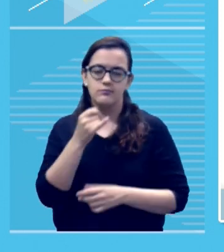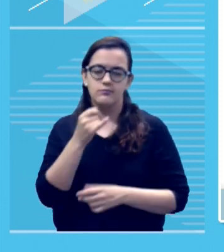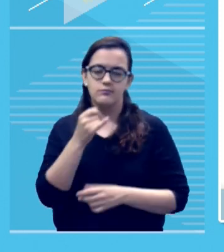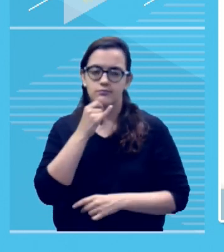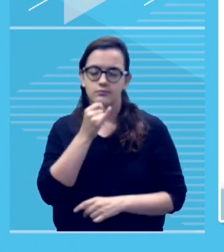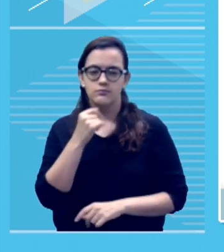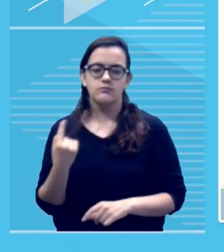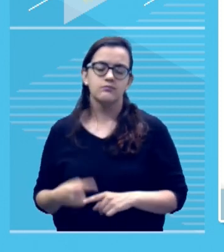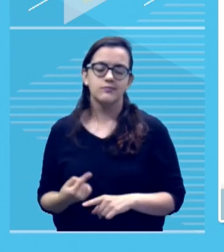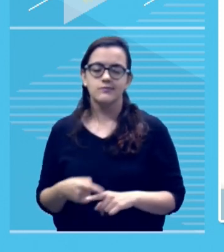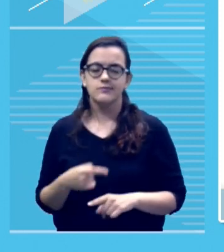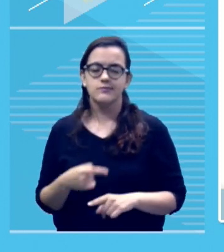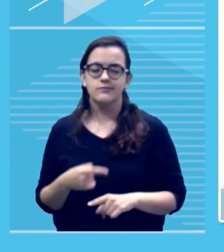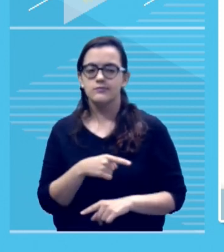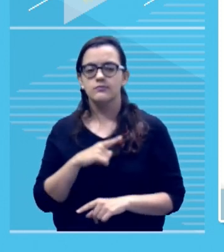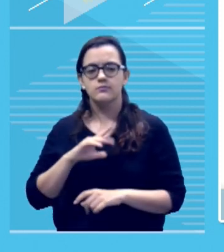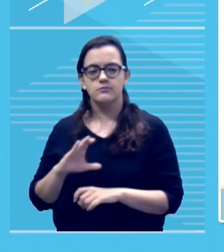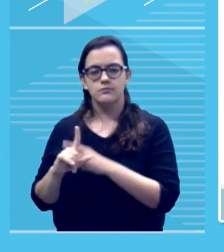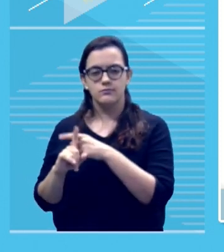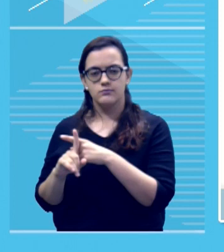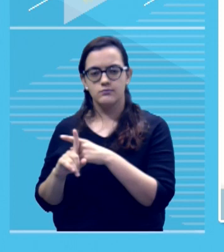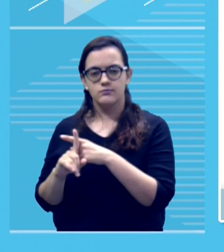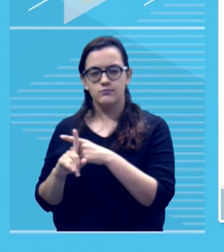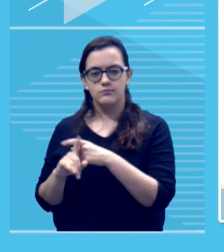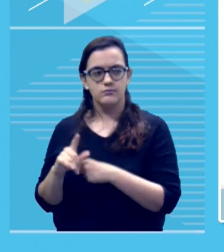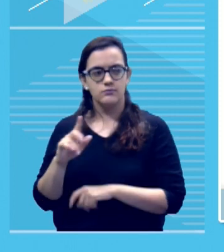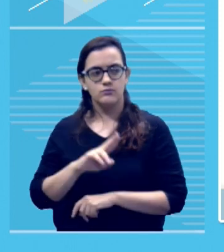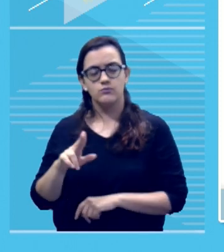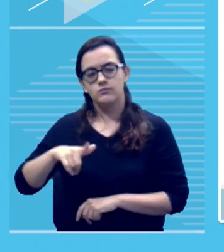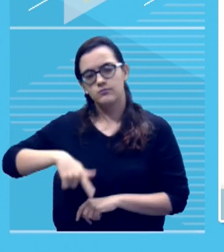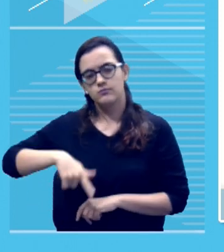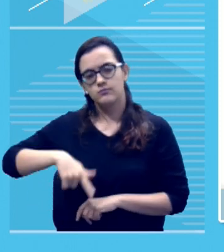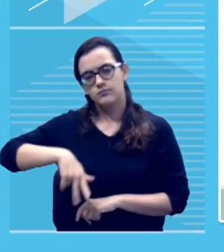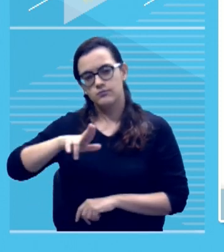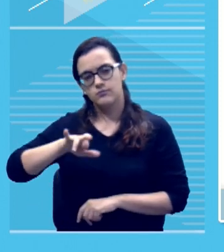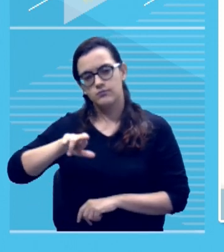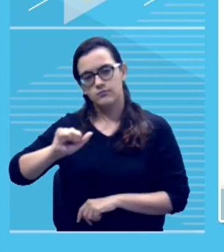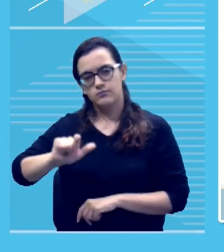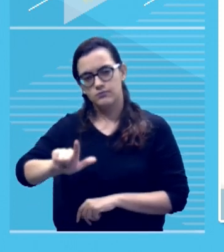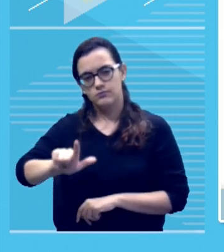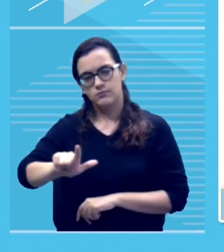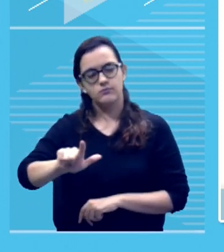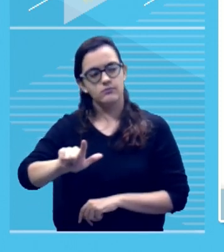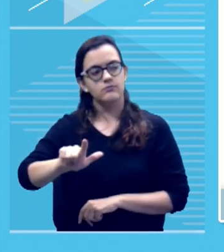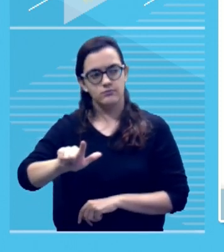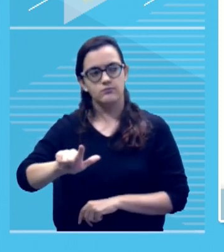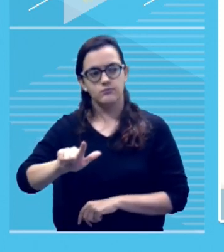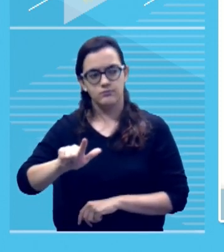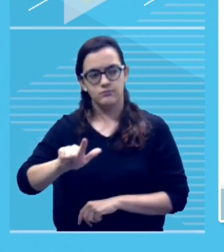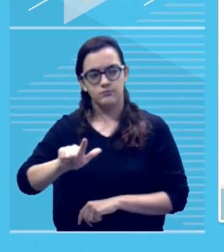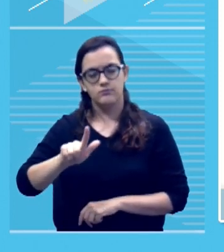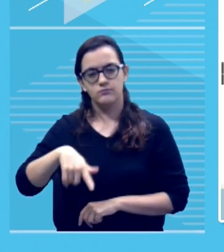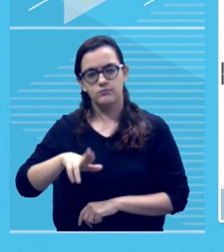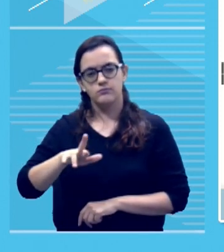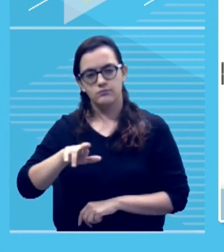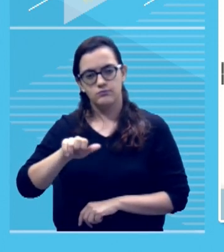carbono assimétrico, que é a mesma coisa que quiral. Certo? Carbono assimétrico ou quiral.